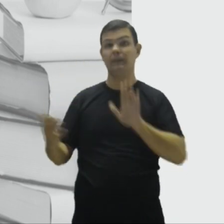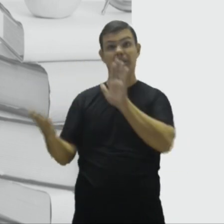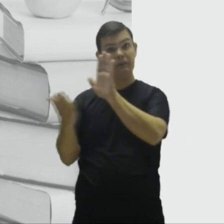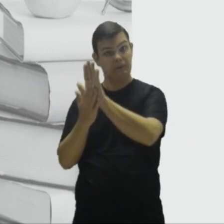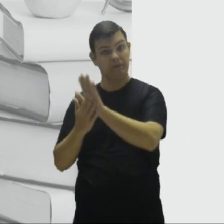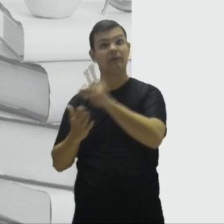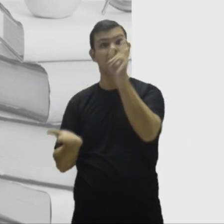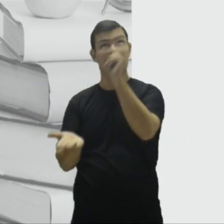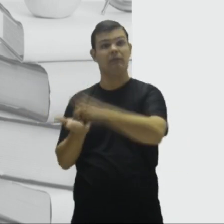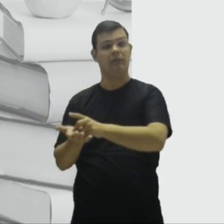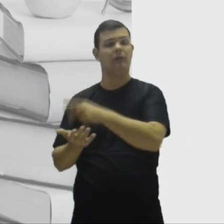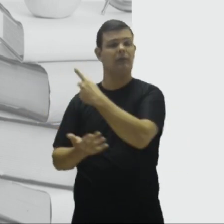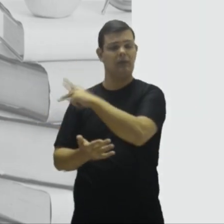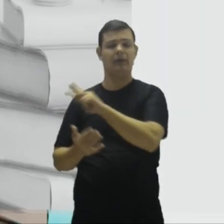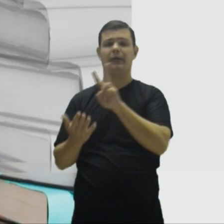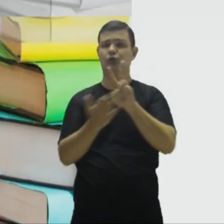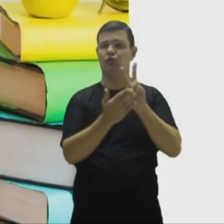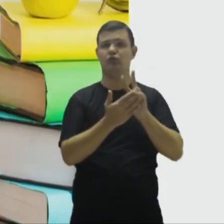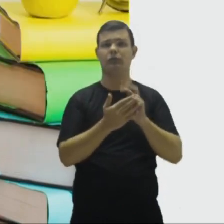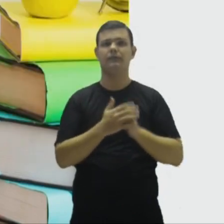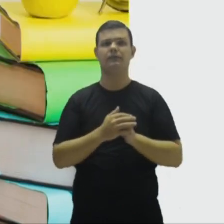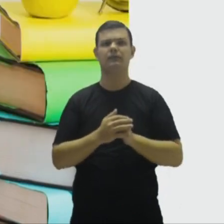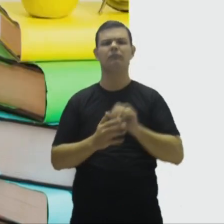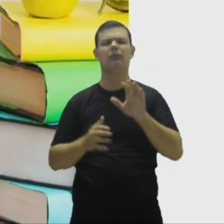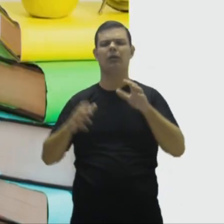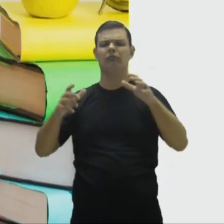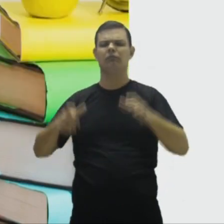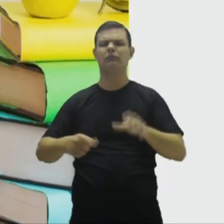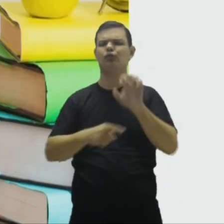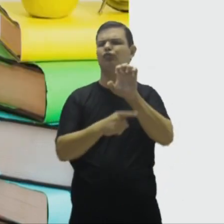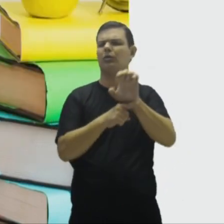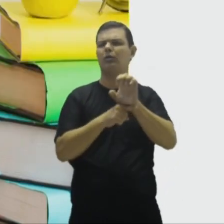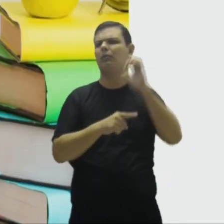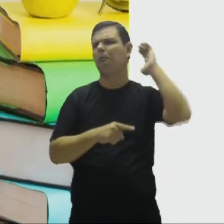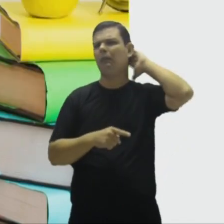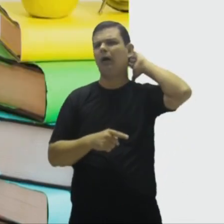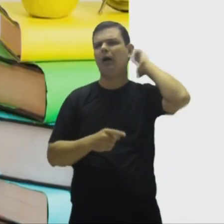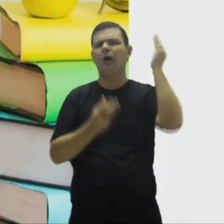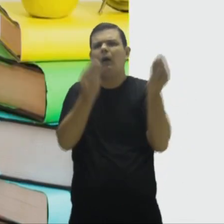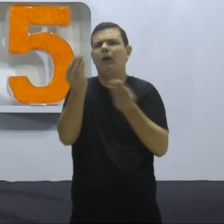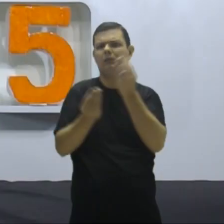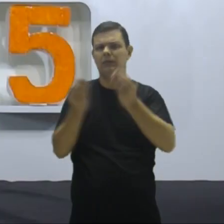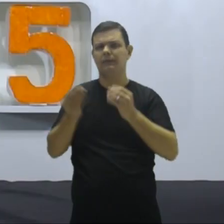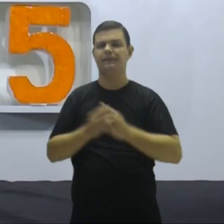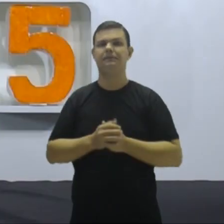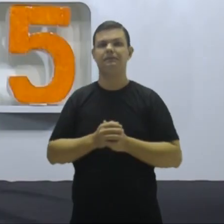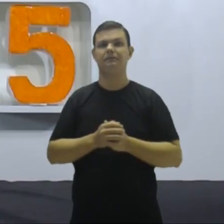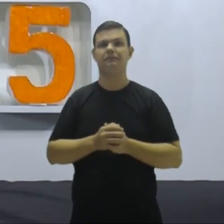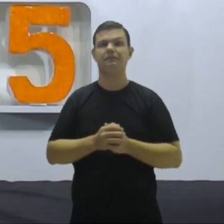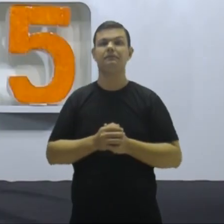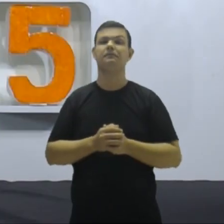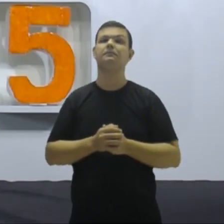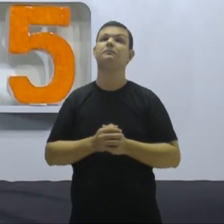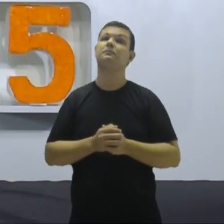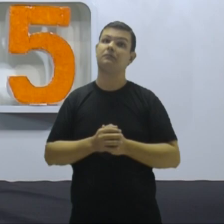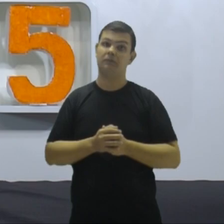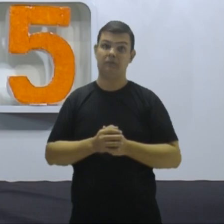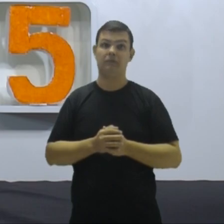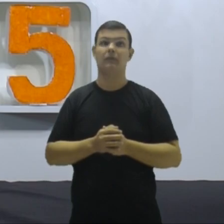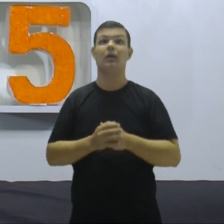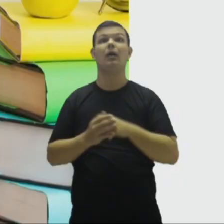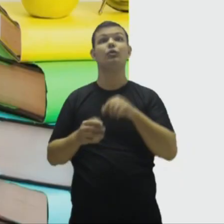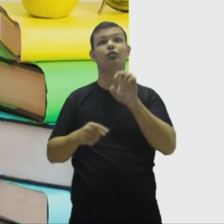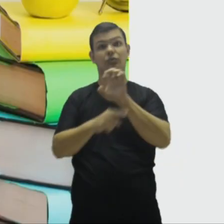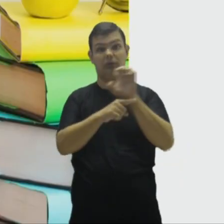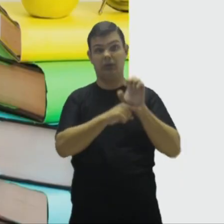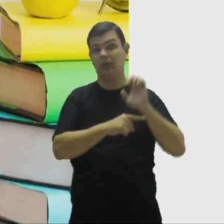indígenas na nossa região. Professor, e no Pará, como é que isso acontece? Bem, no Pará, olha que